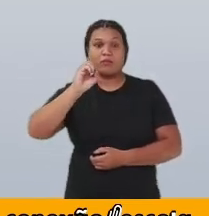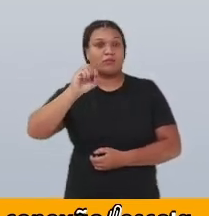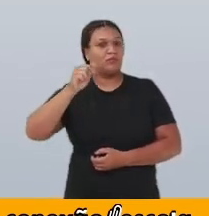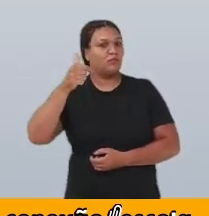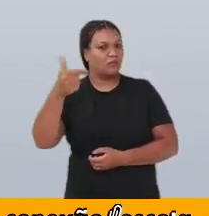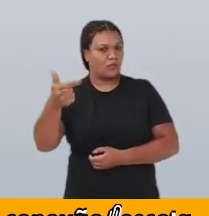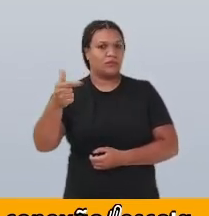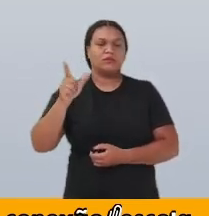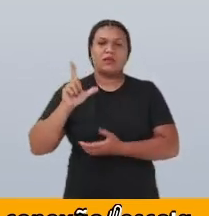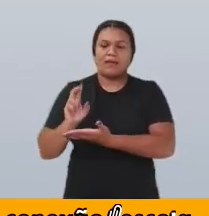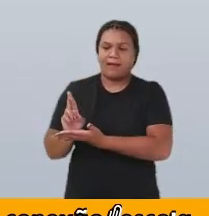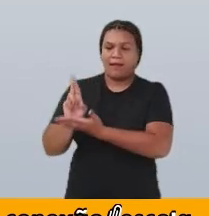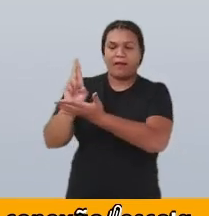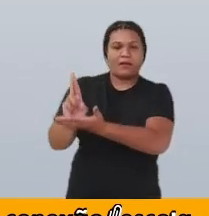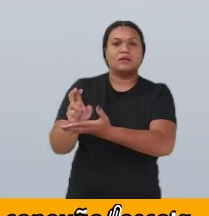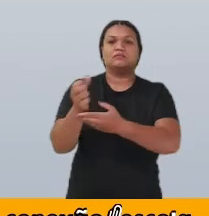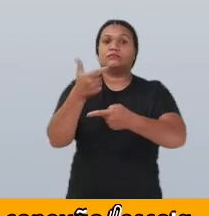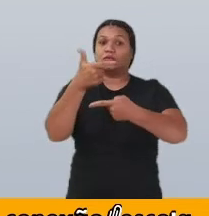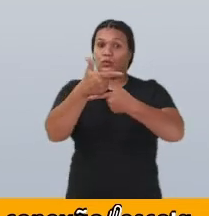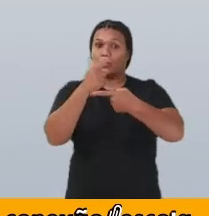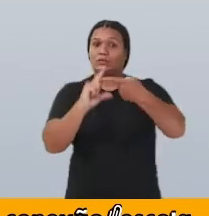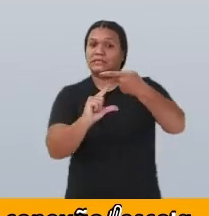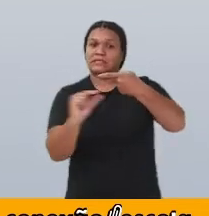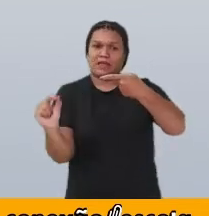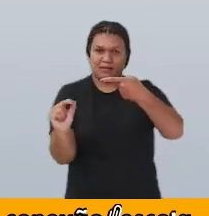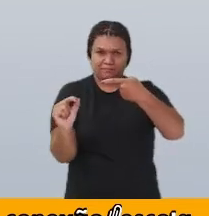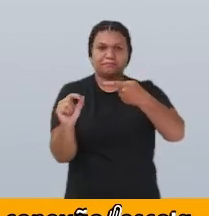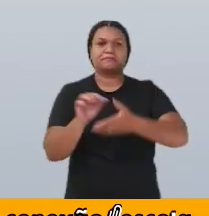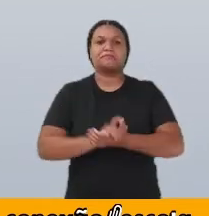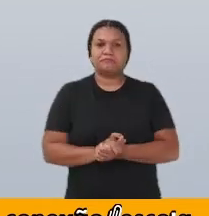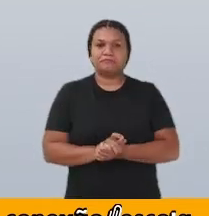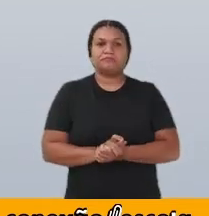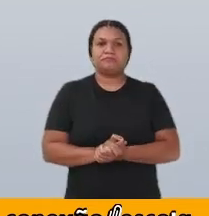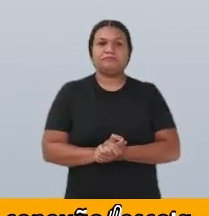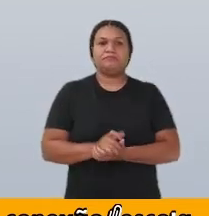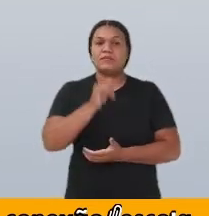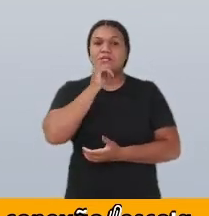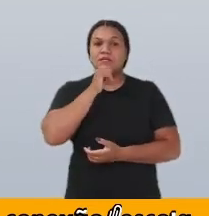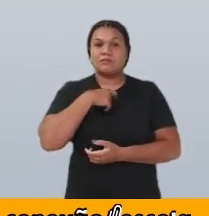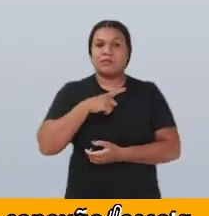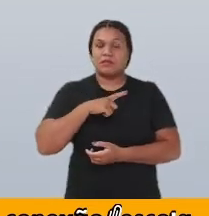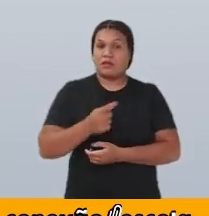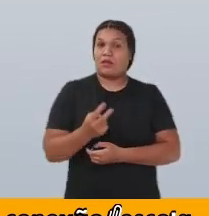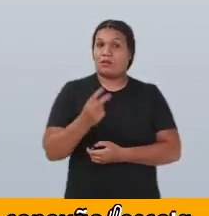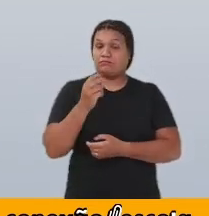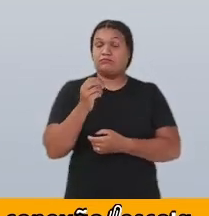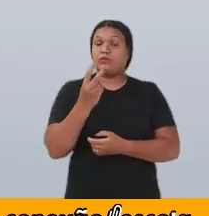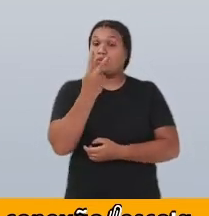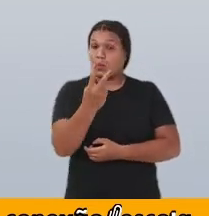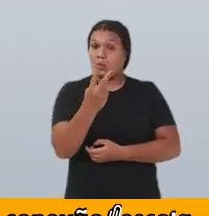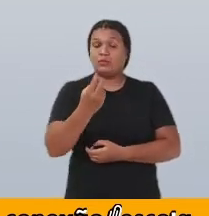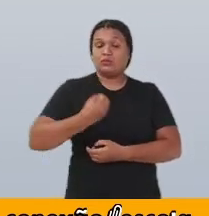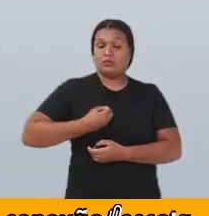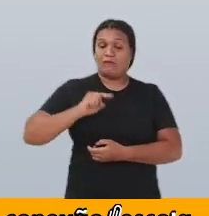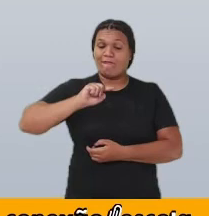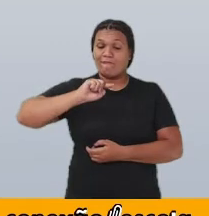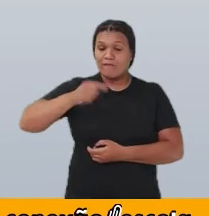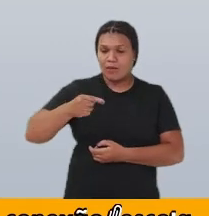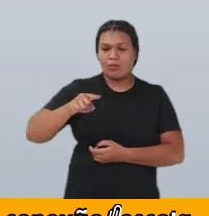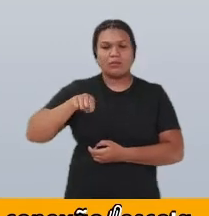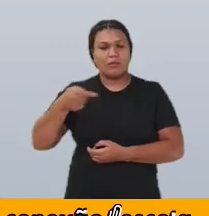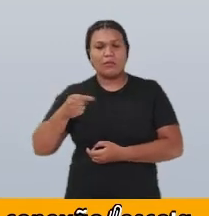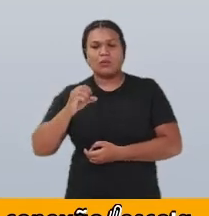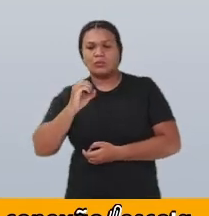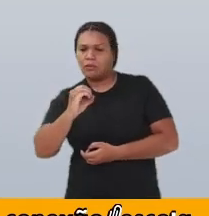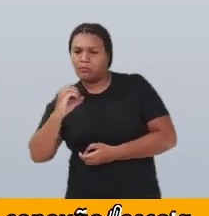é representado pela fração 2 centésimos. Se eu tenho dois números após a vírgula, ou seja,